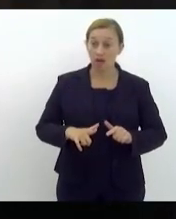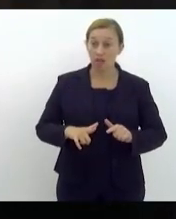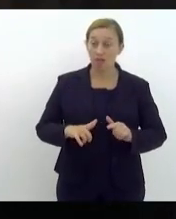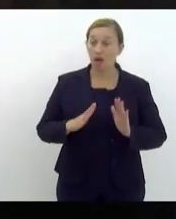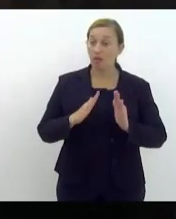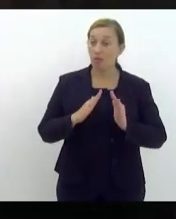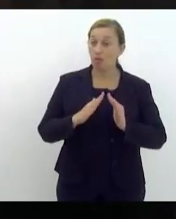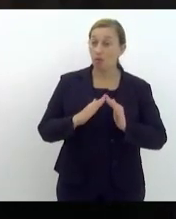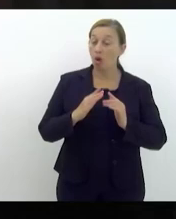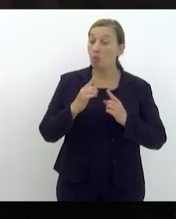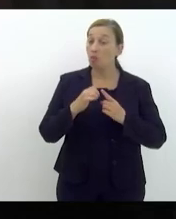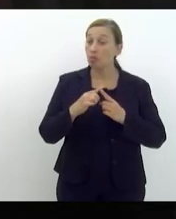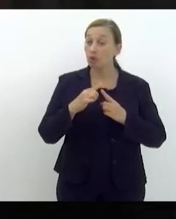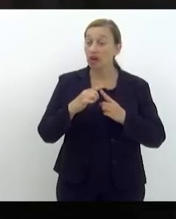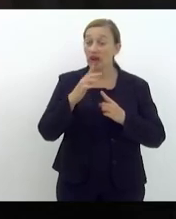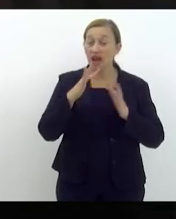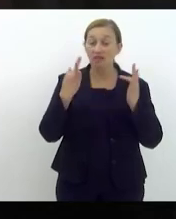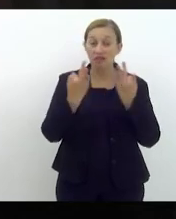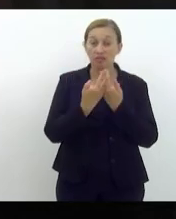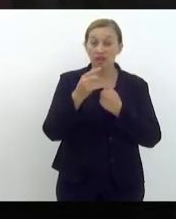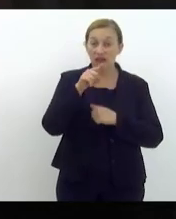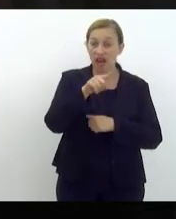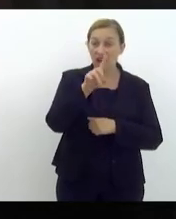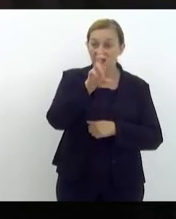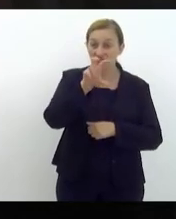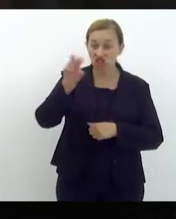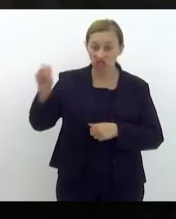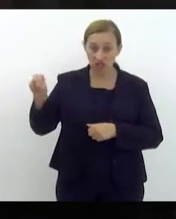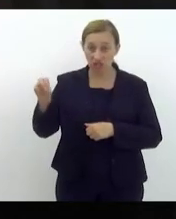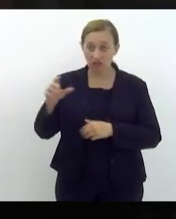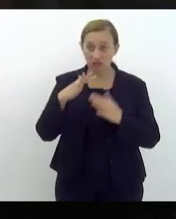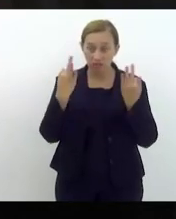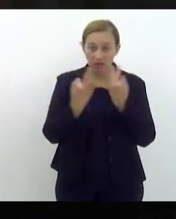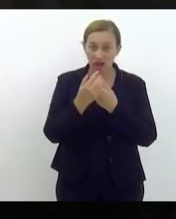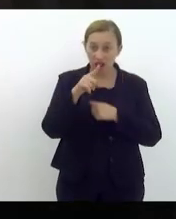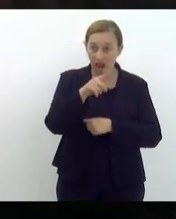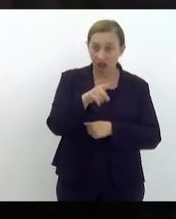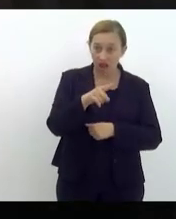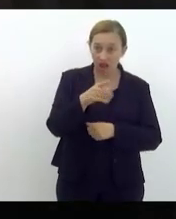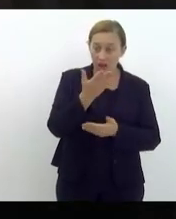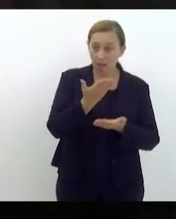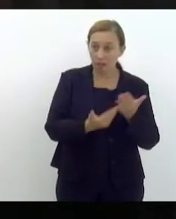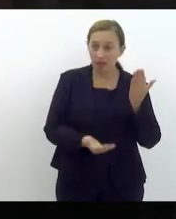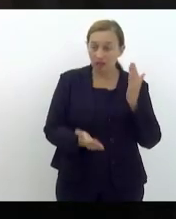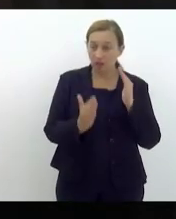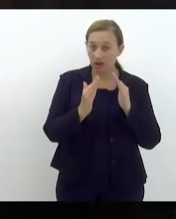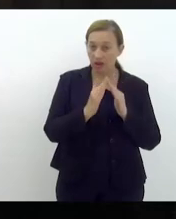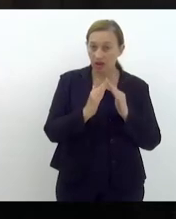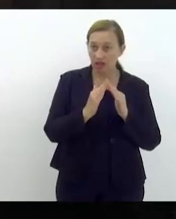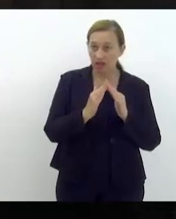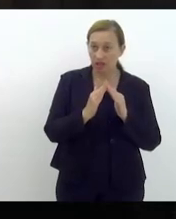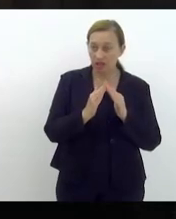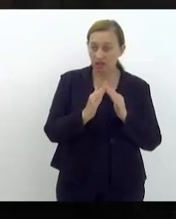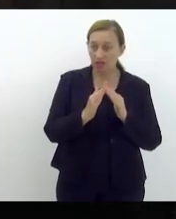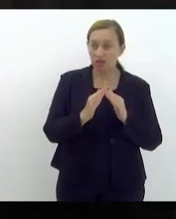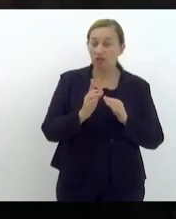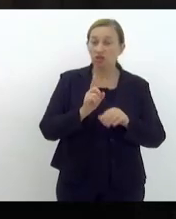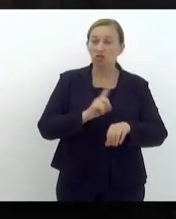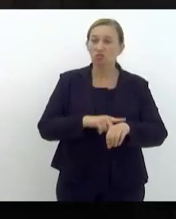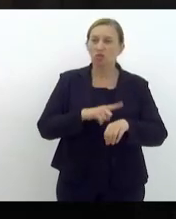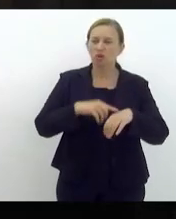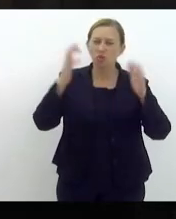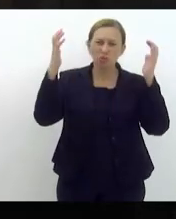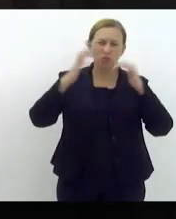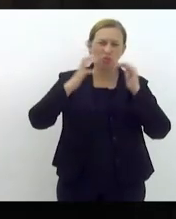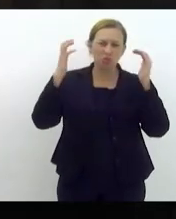as famílias que lá estão as 500 famílias que lá estão perderam suas casas nas enchentes